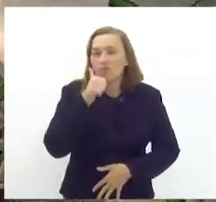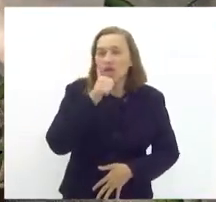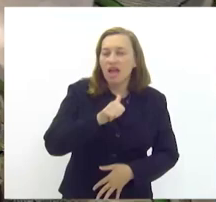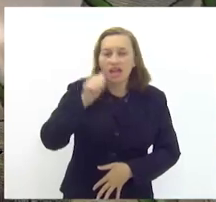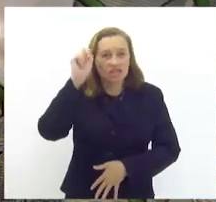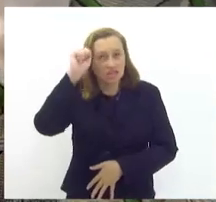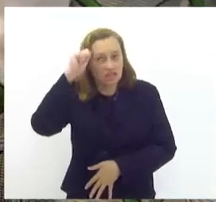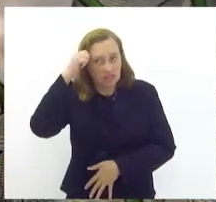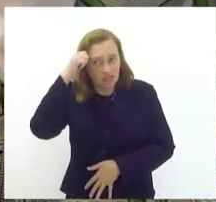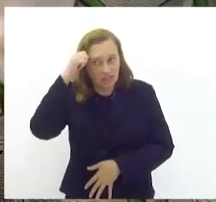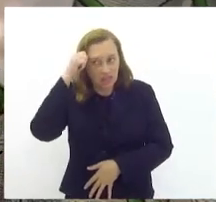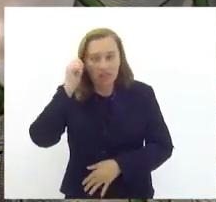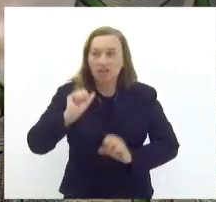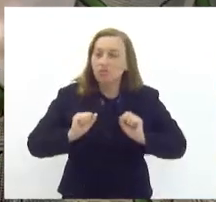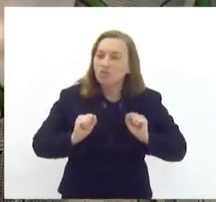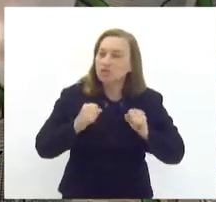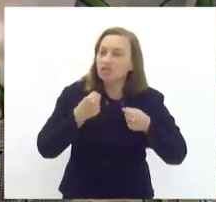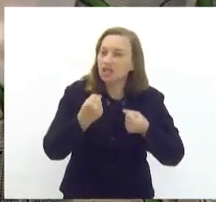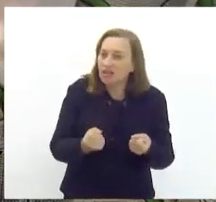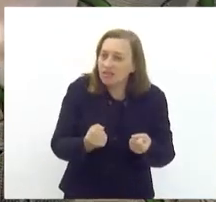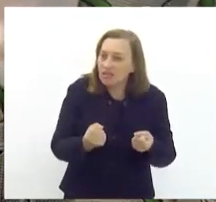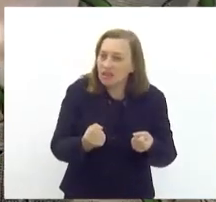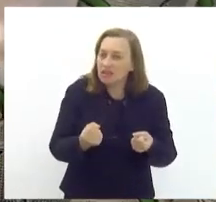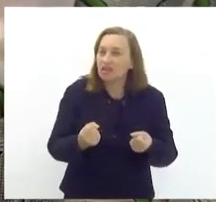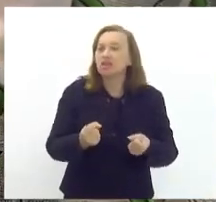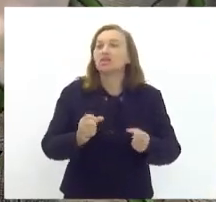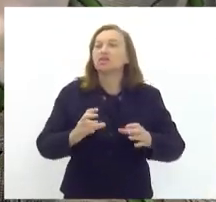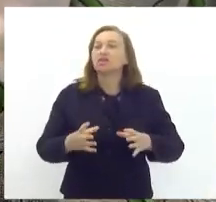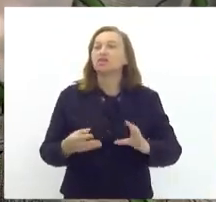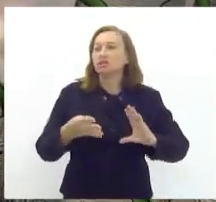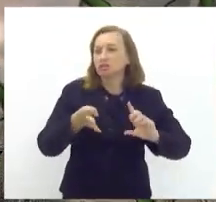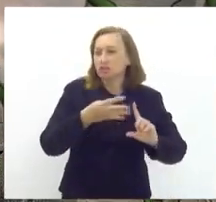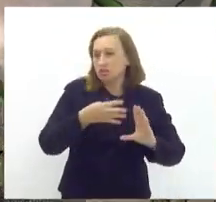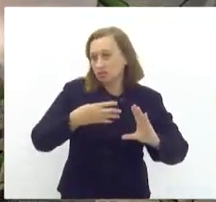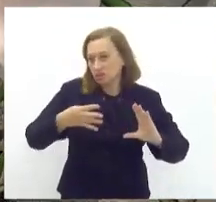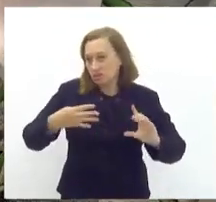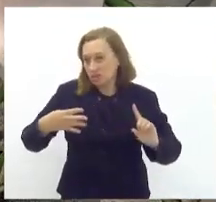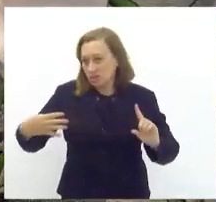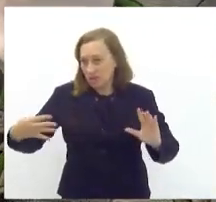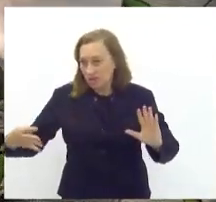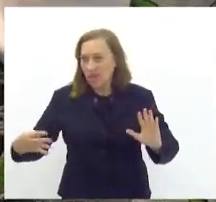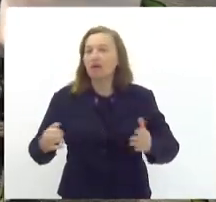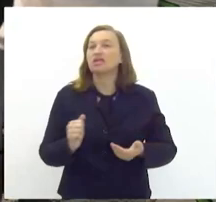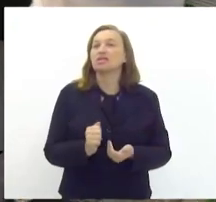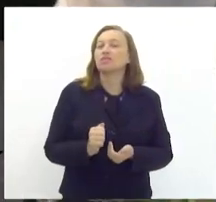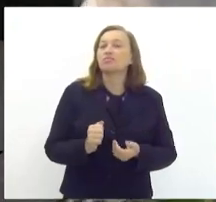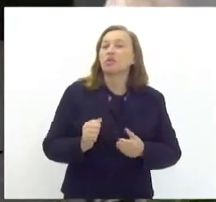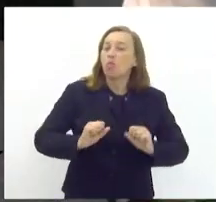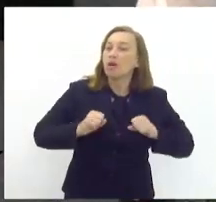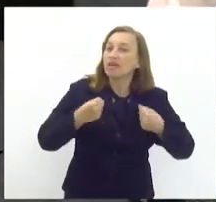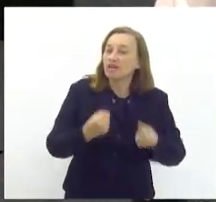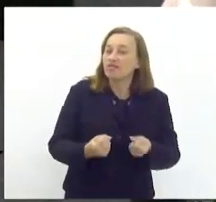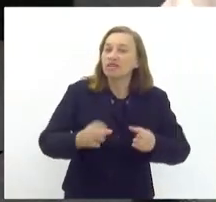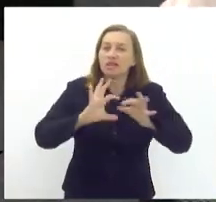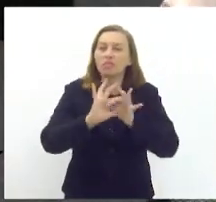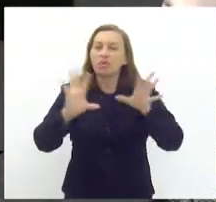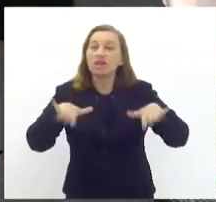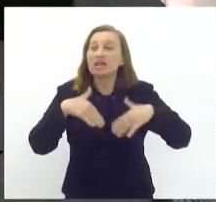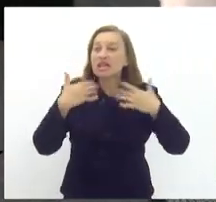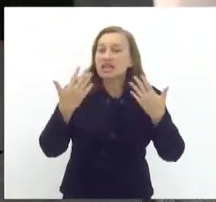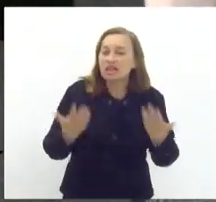negras é uma defesa contundente da comunidade lgbtqia mas uma defesa da Democracia Então